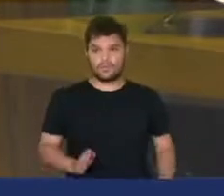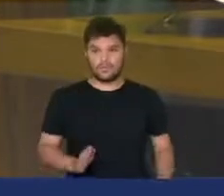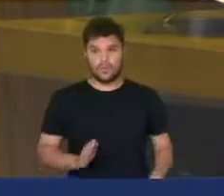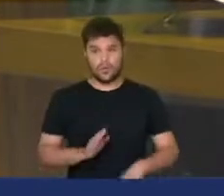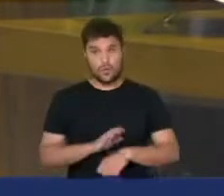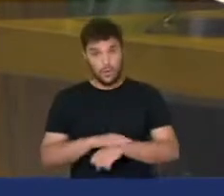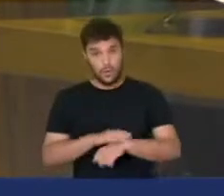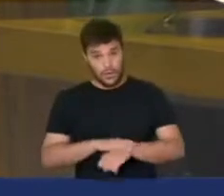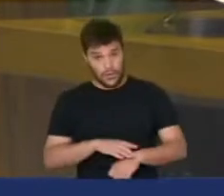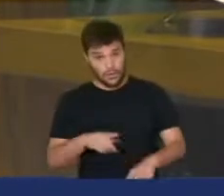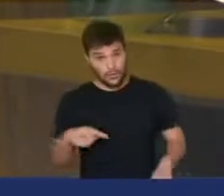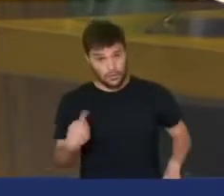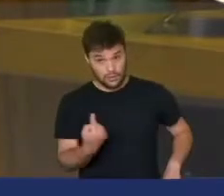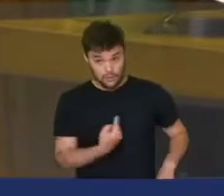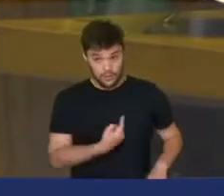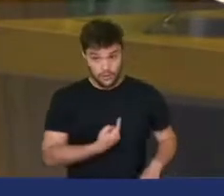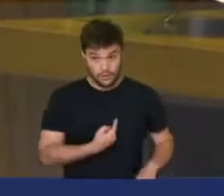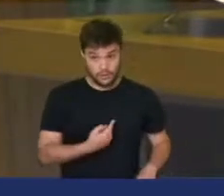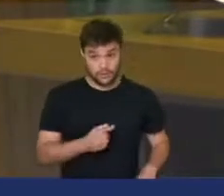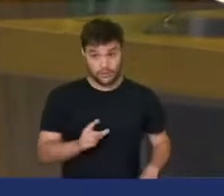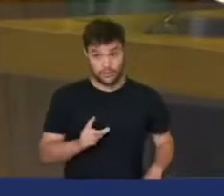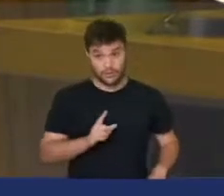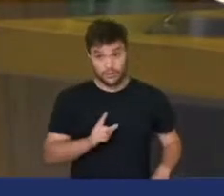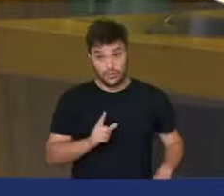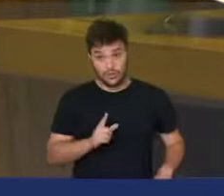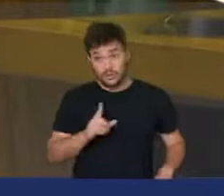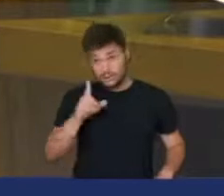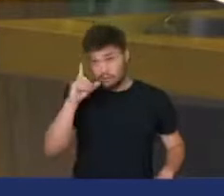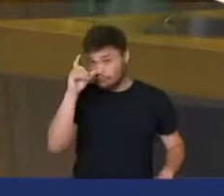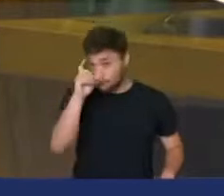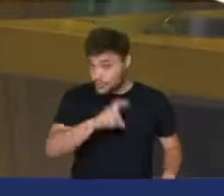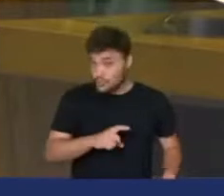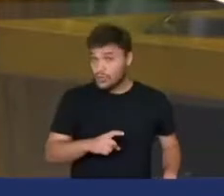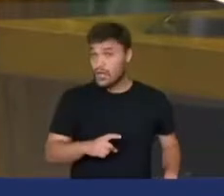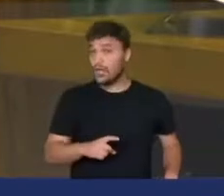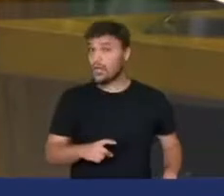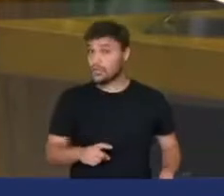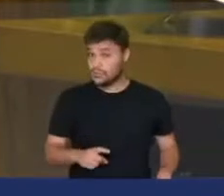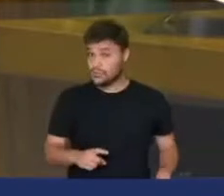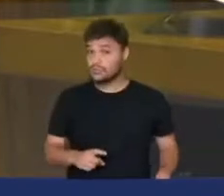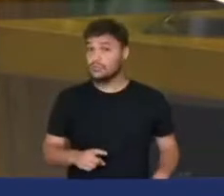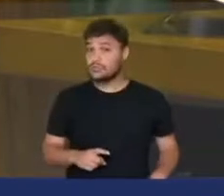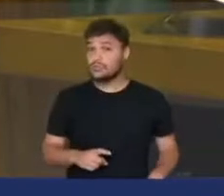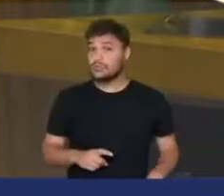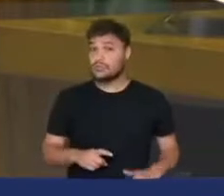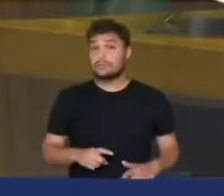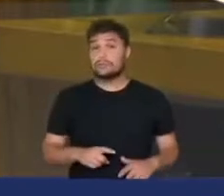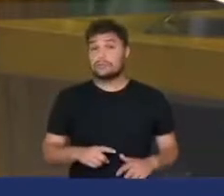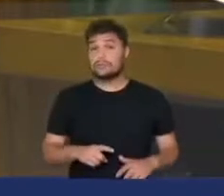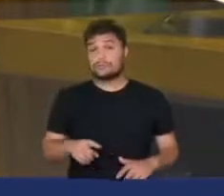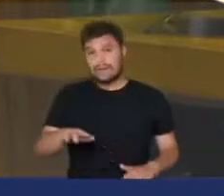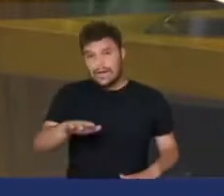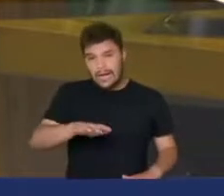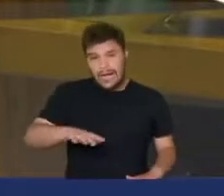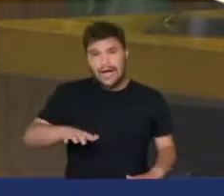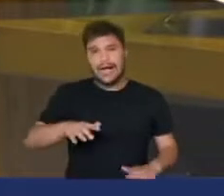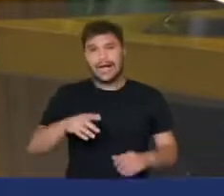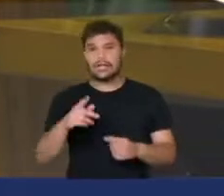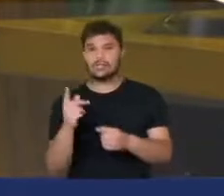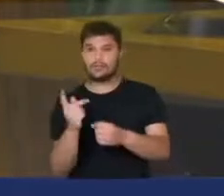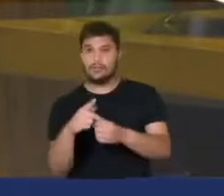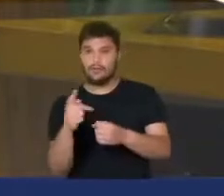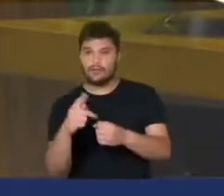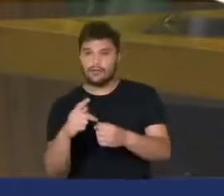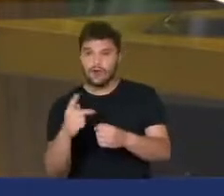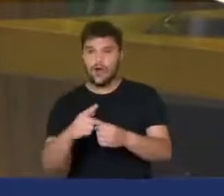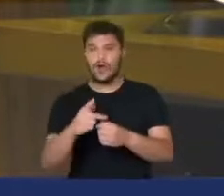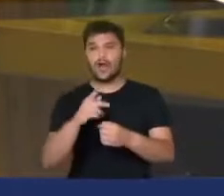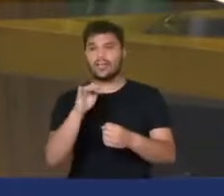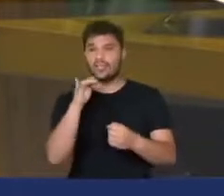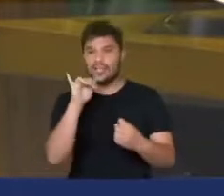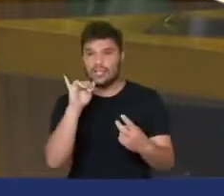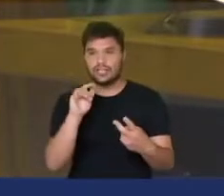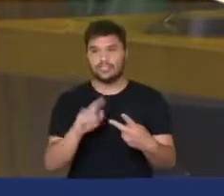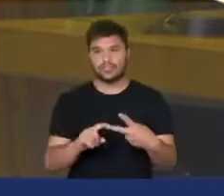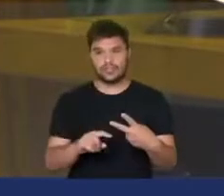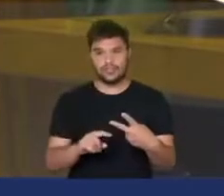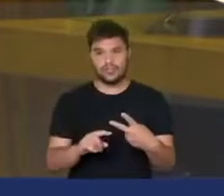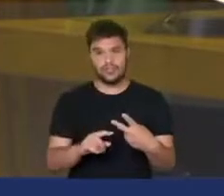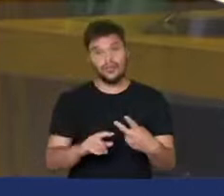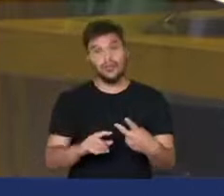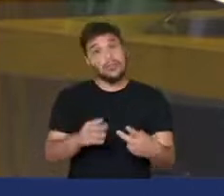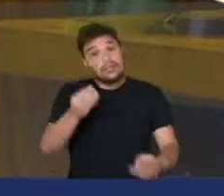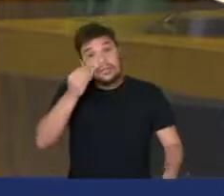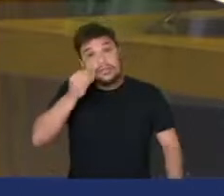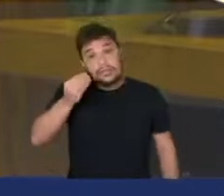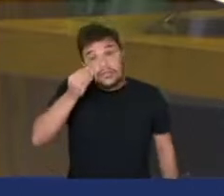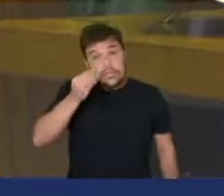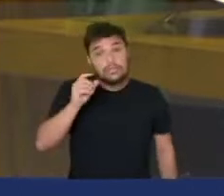estamos vivendo uma grande dificuldade exatamente no setor de petróleo e da energia. Mais uma tentativa